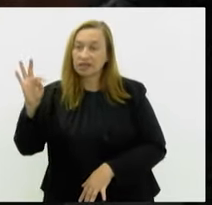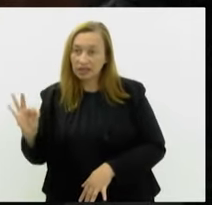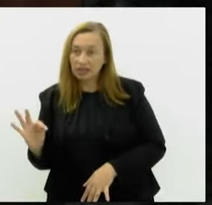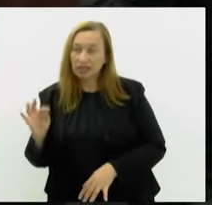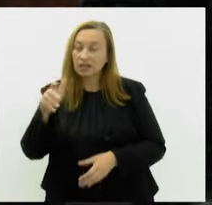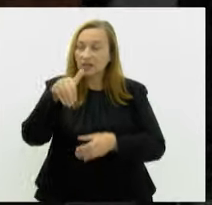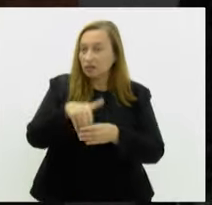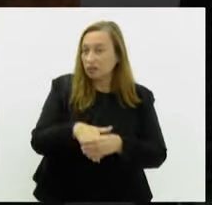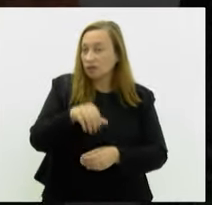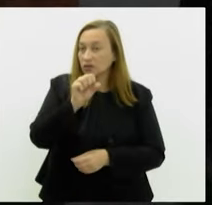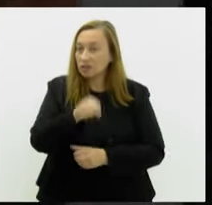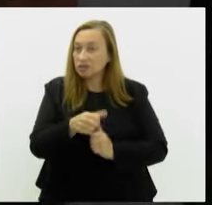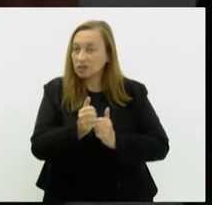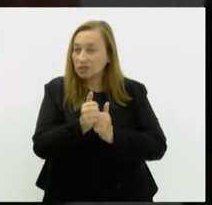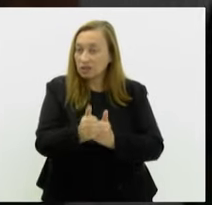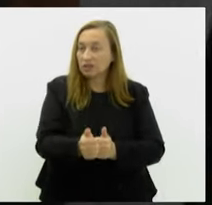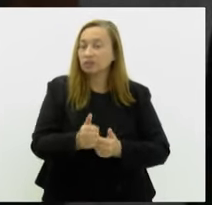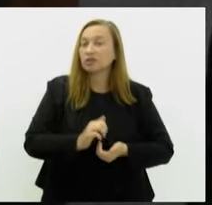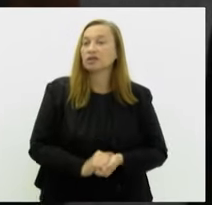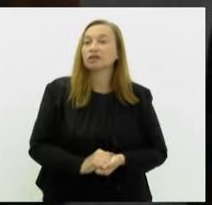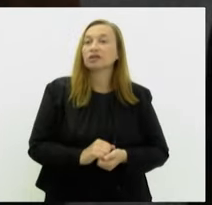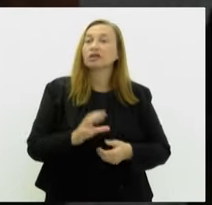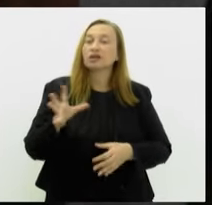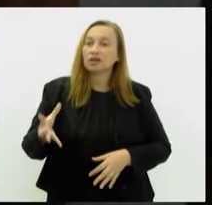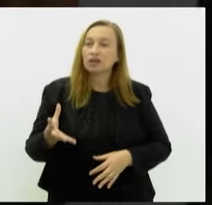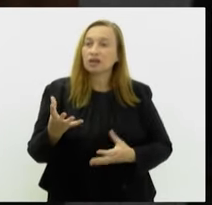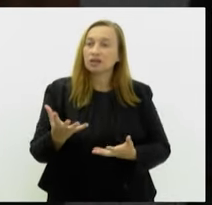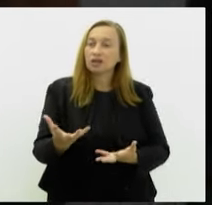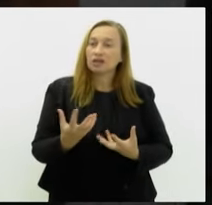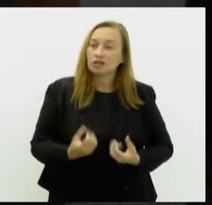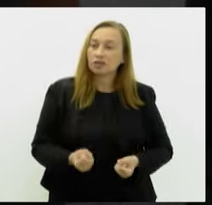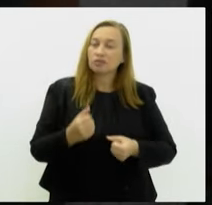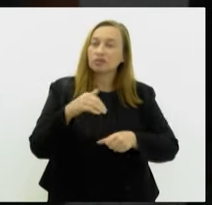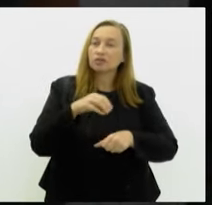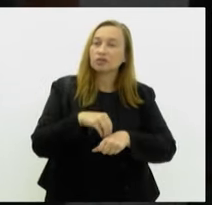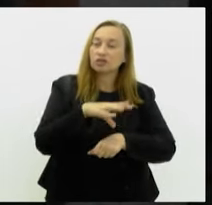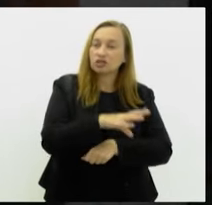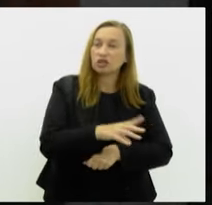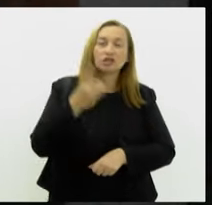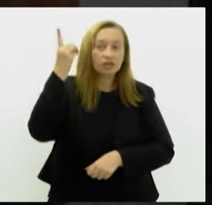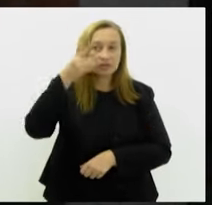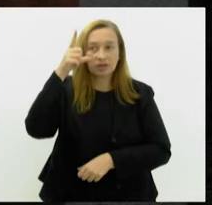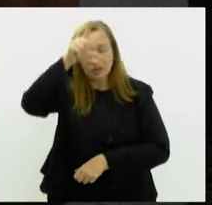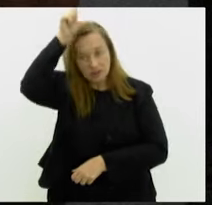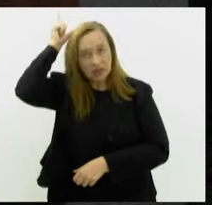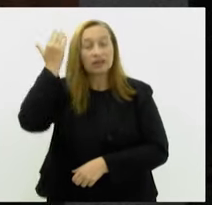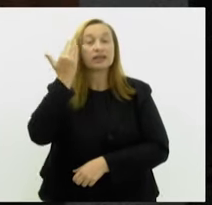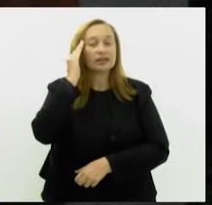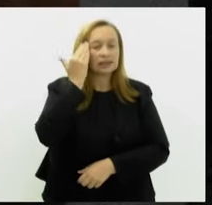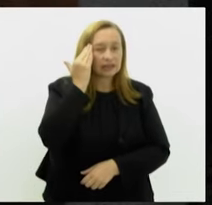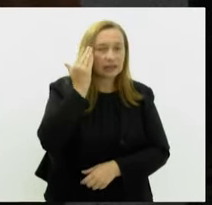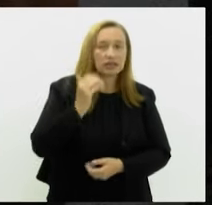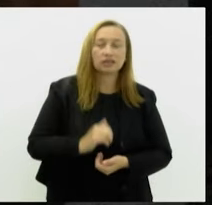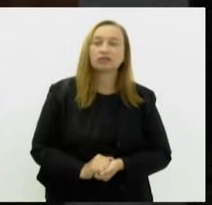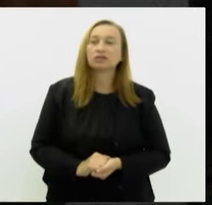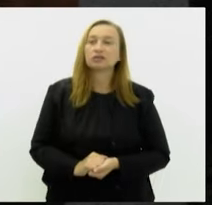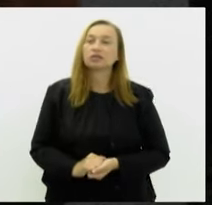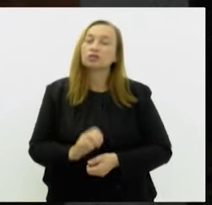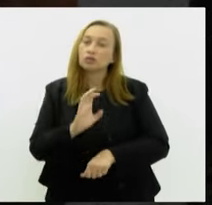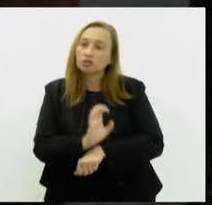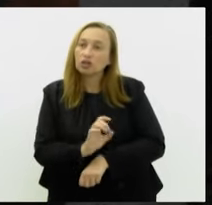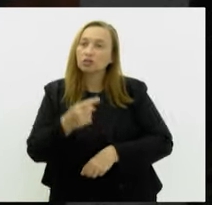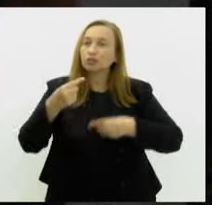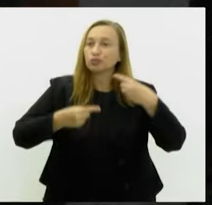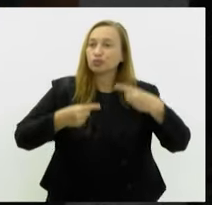sim, acolhendo o destaque do deputado Luiz Paulo, porque entende que, num Estado em que se tem discutido